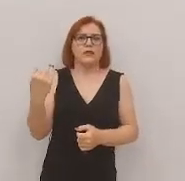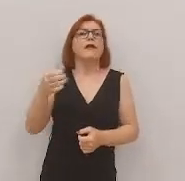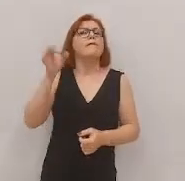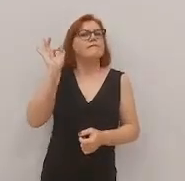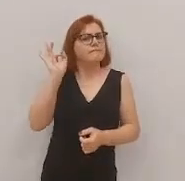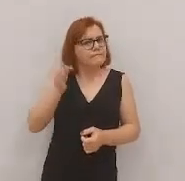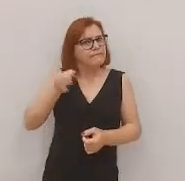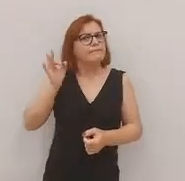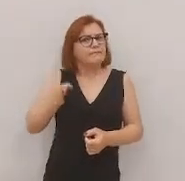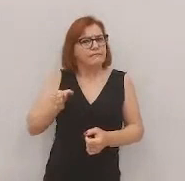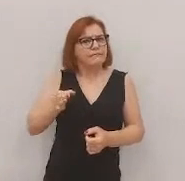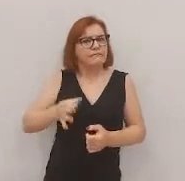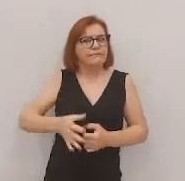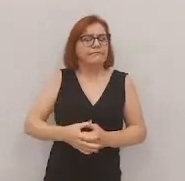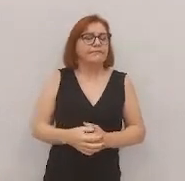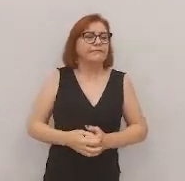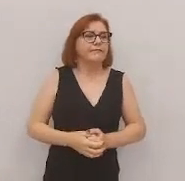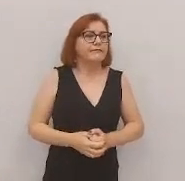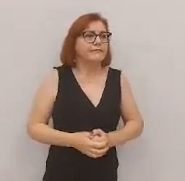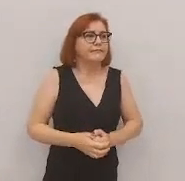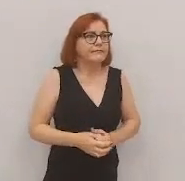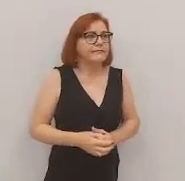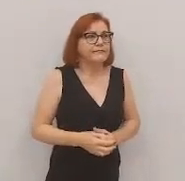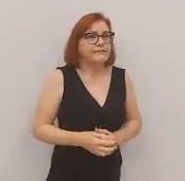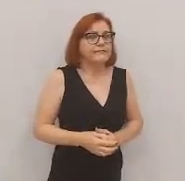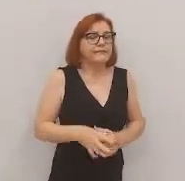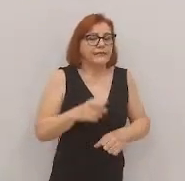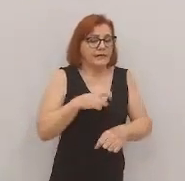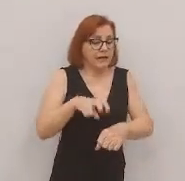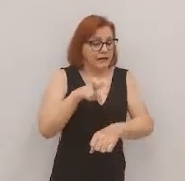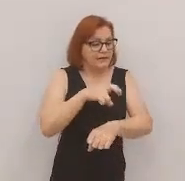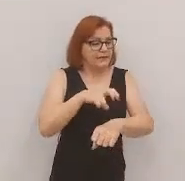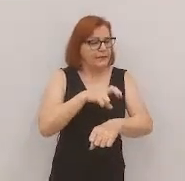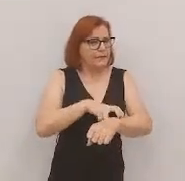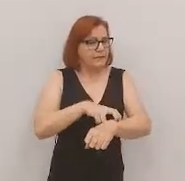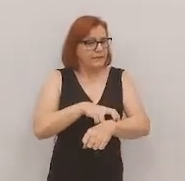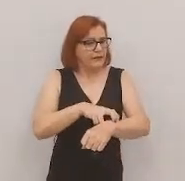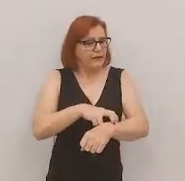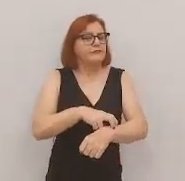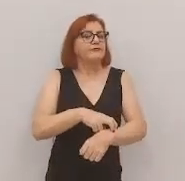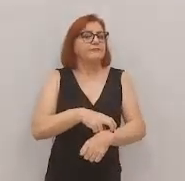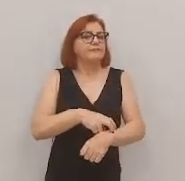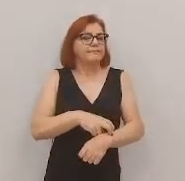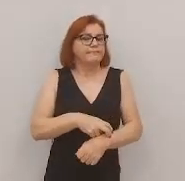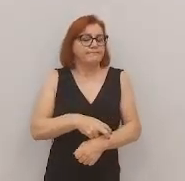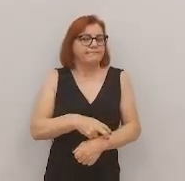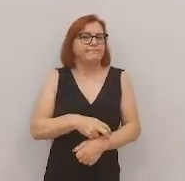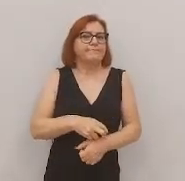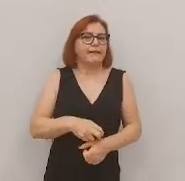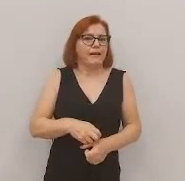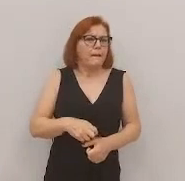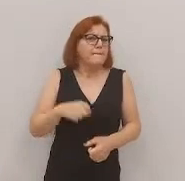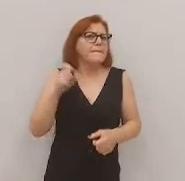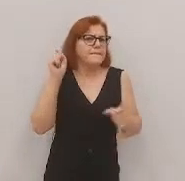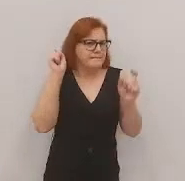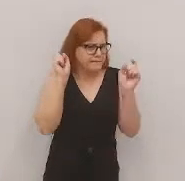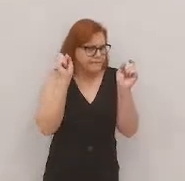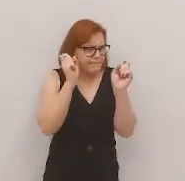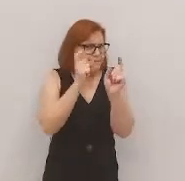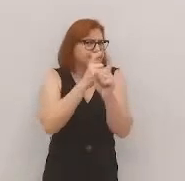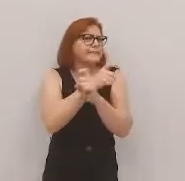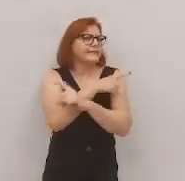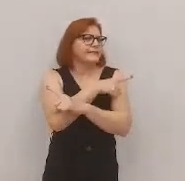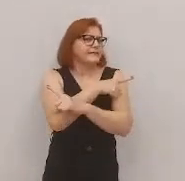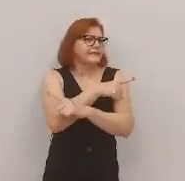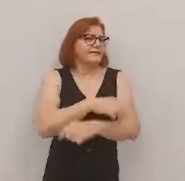morrerás. Então, essa serpente, ela era terrível,